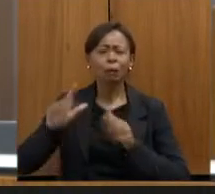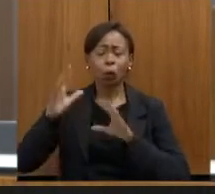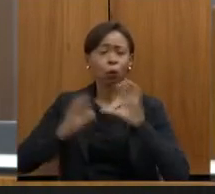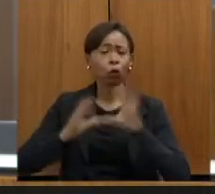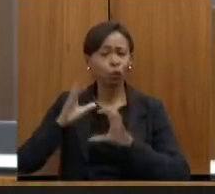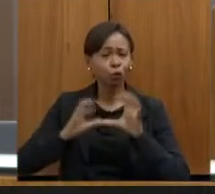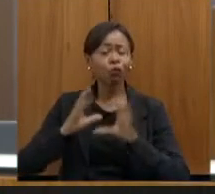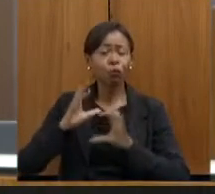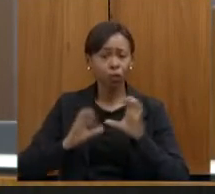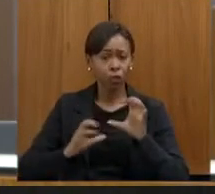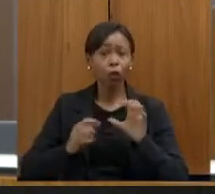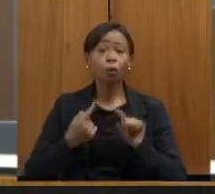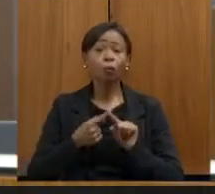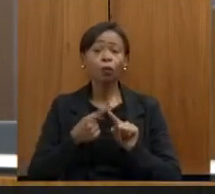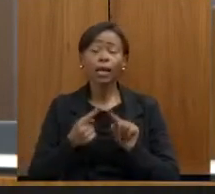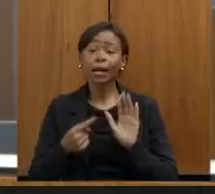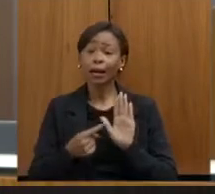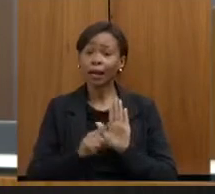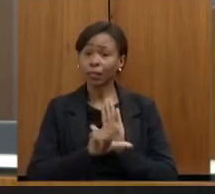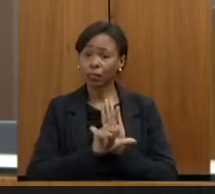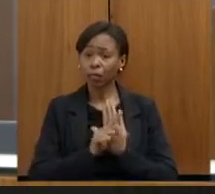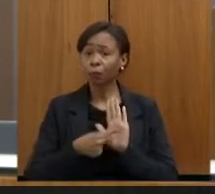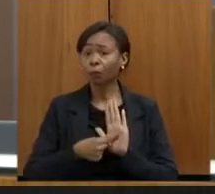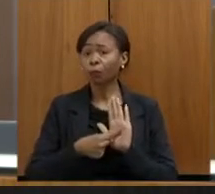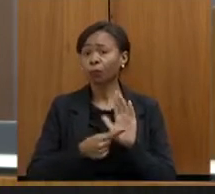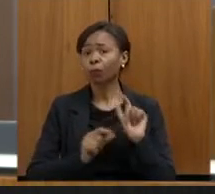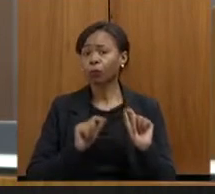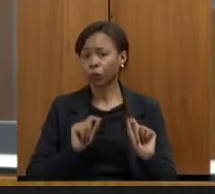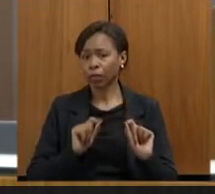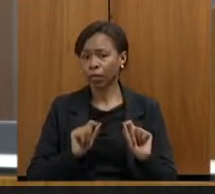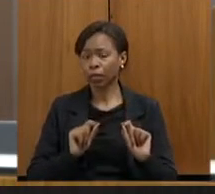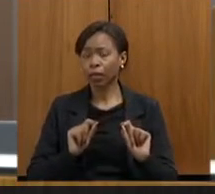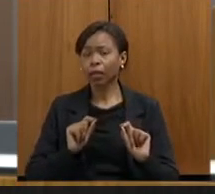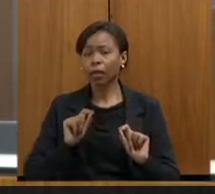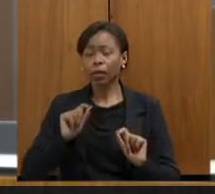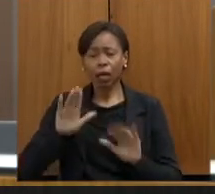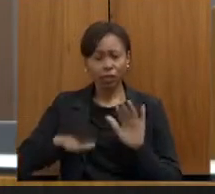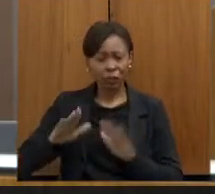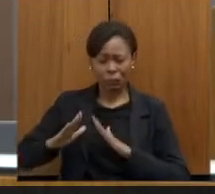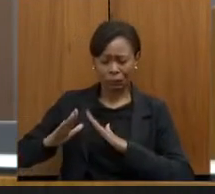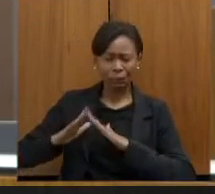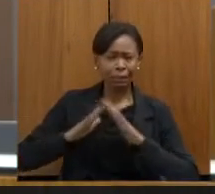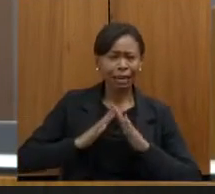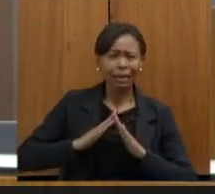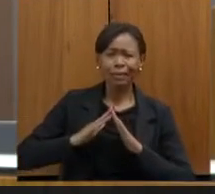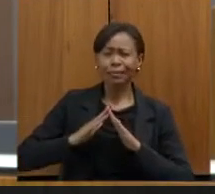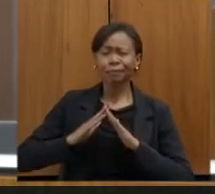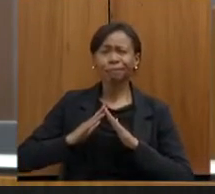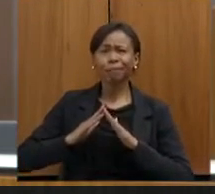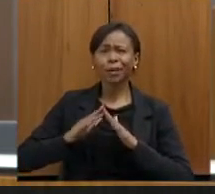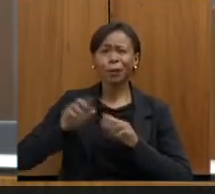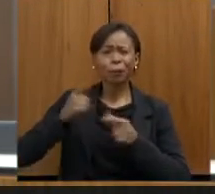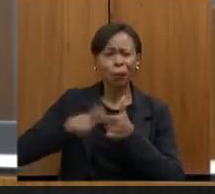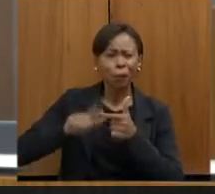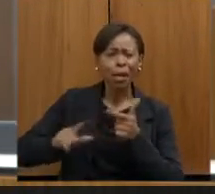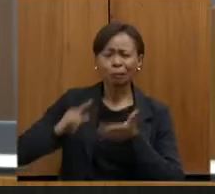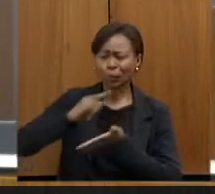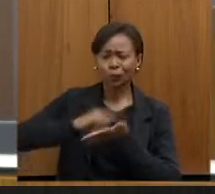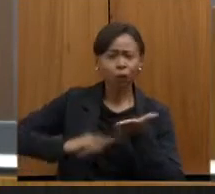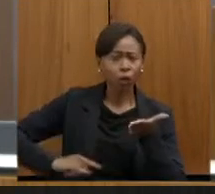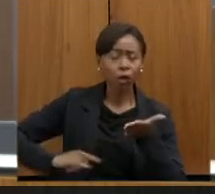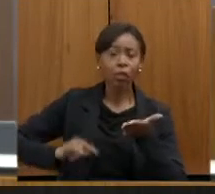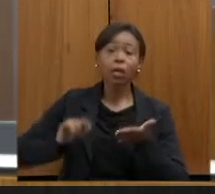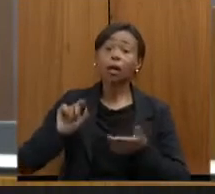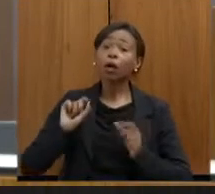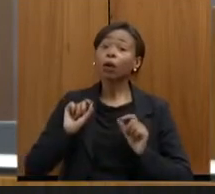expressamente, ela diz que nos conflitos decorrentes de regularização fundiária, é o município que